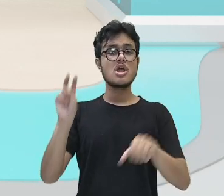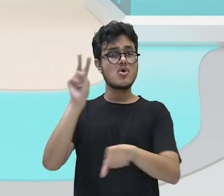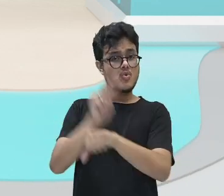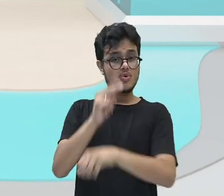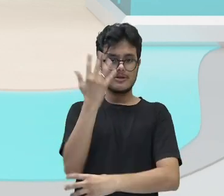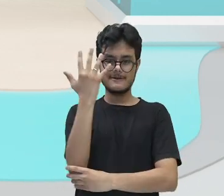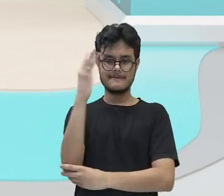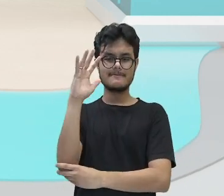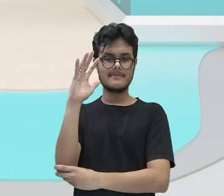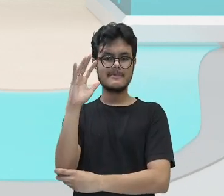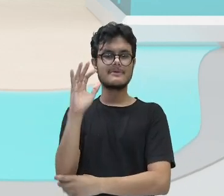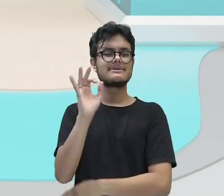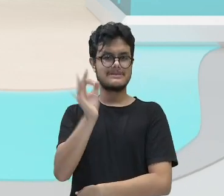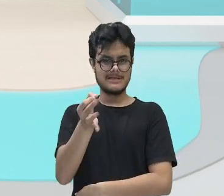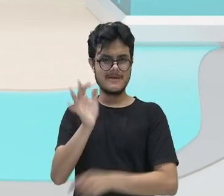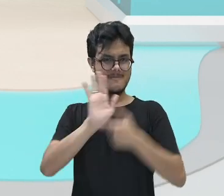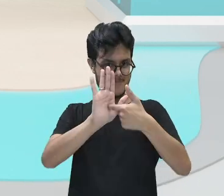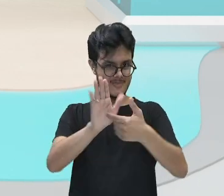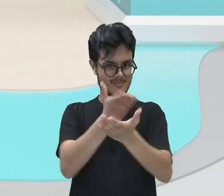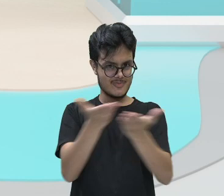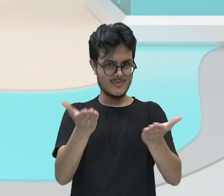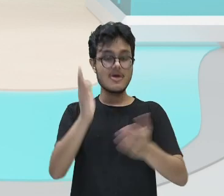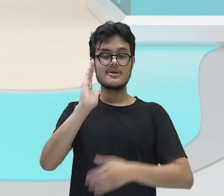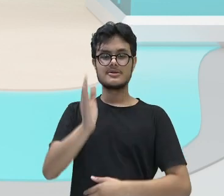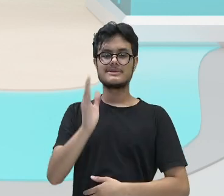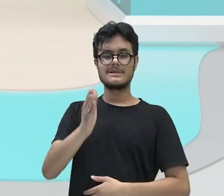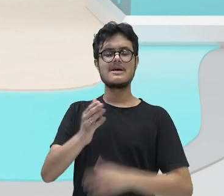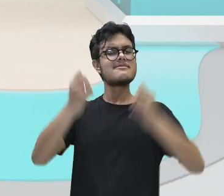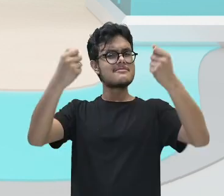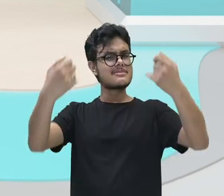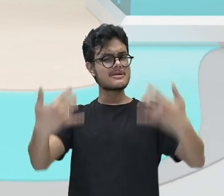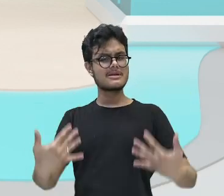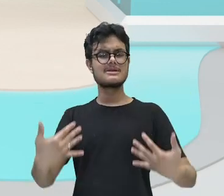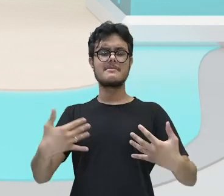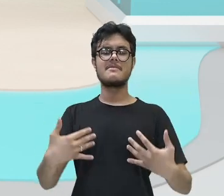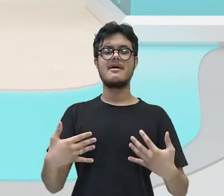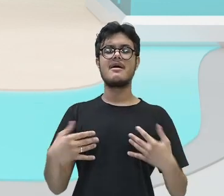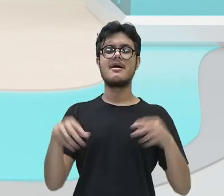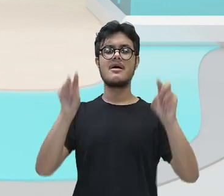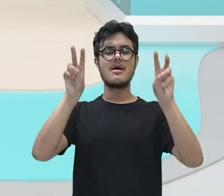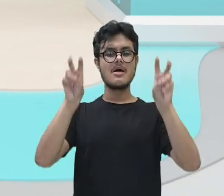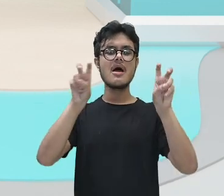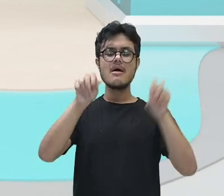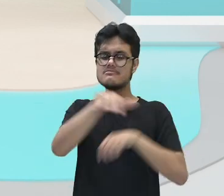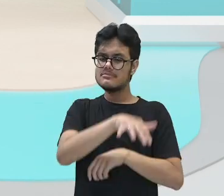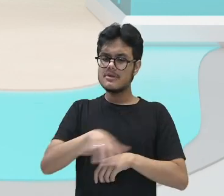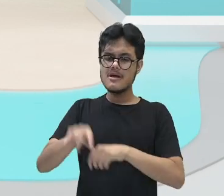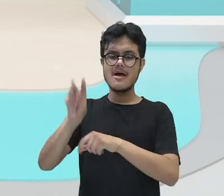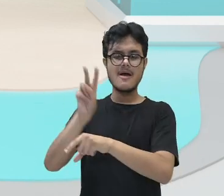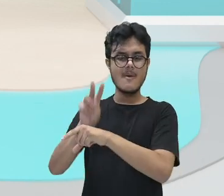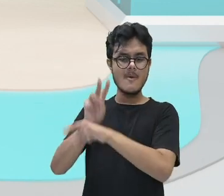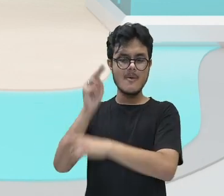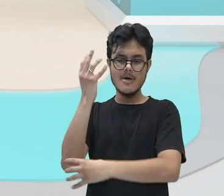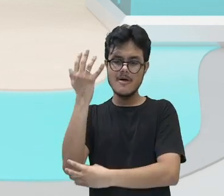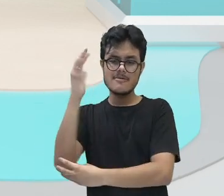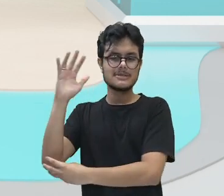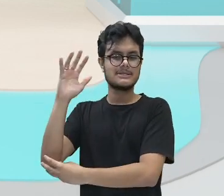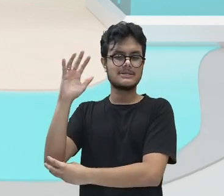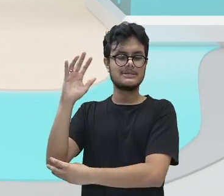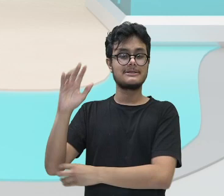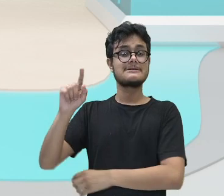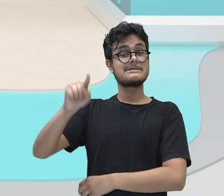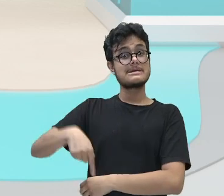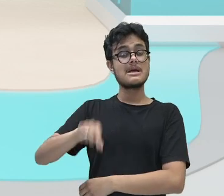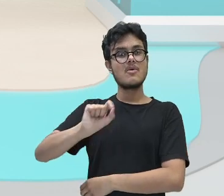justamente que envolvia o quê? A questão do meio ambiente. Não foi isso que nós apresentamos aqui? Que falava sobre